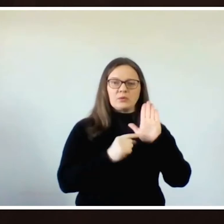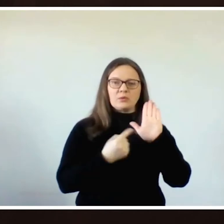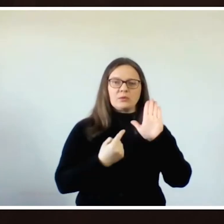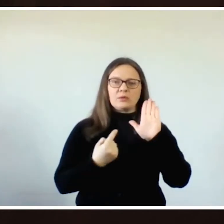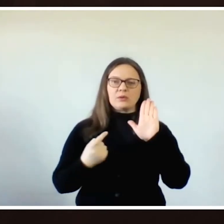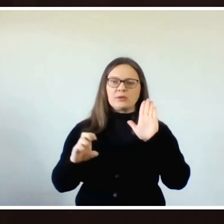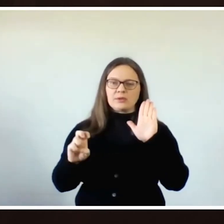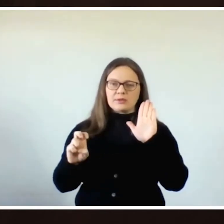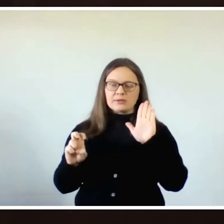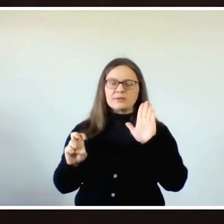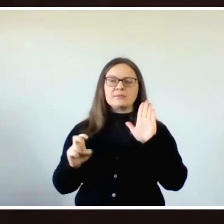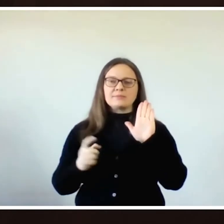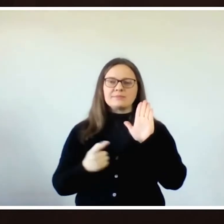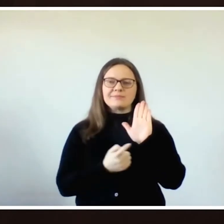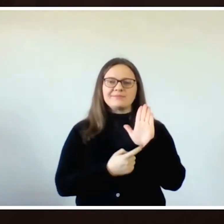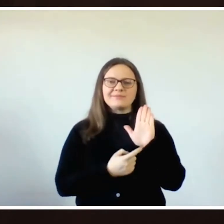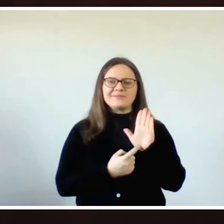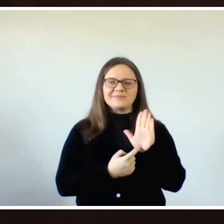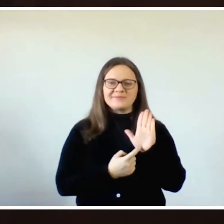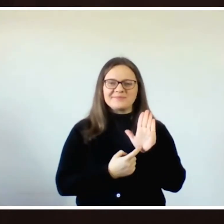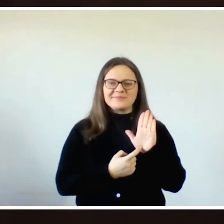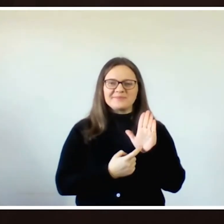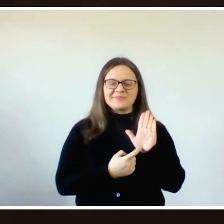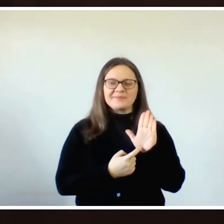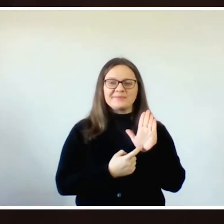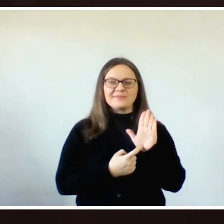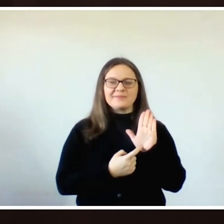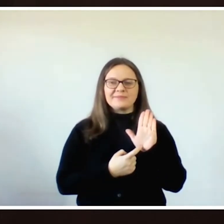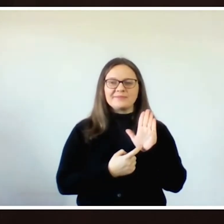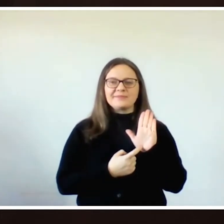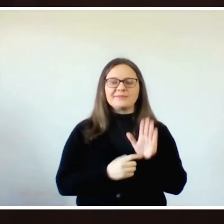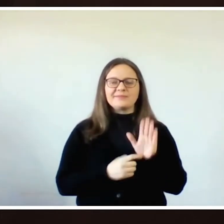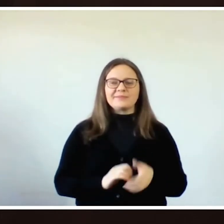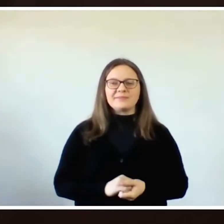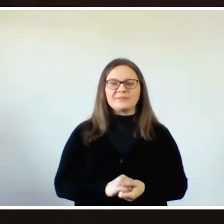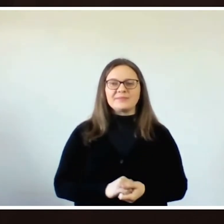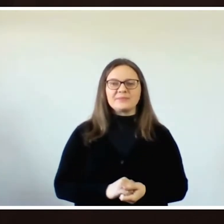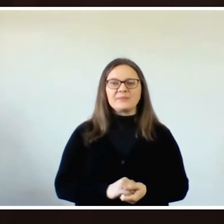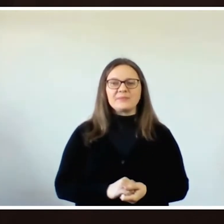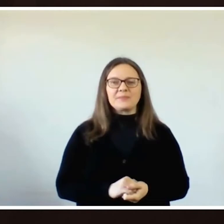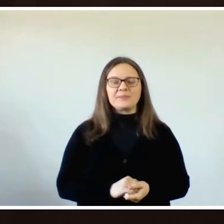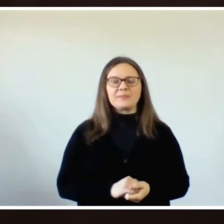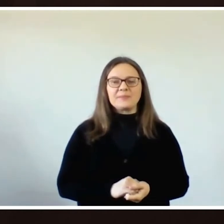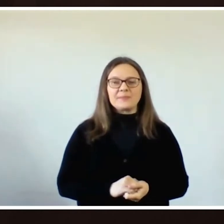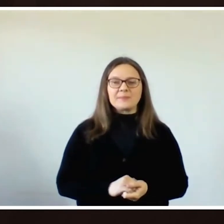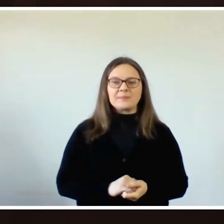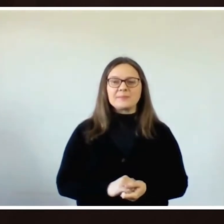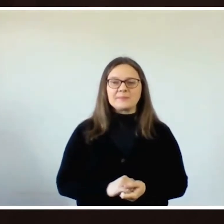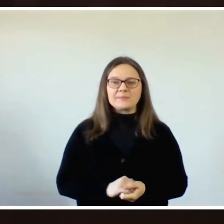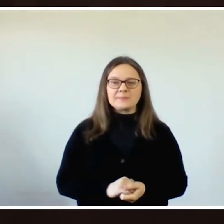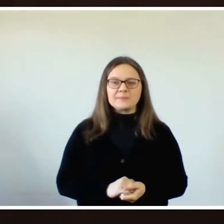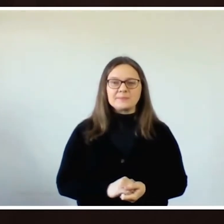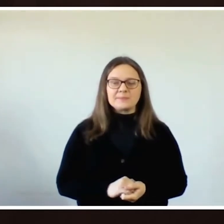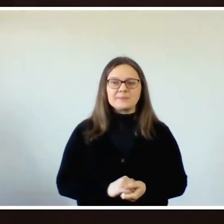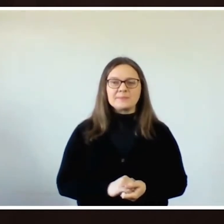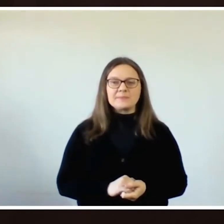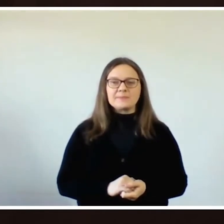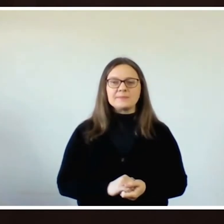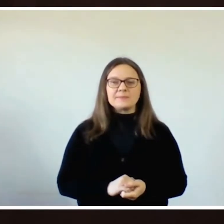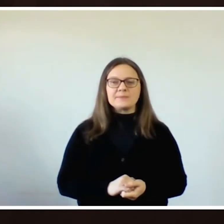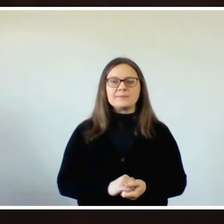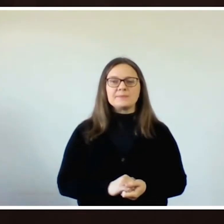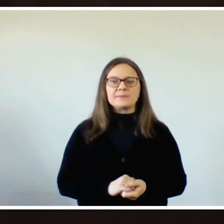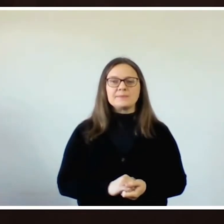Estou tão animado que até me erro aqui os capítulos aqui. 1 Coríntios 15. Ó